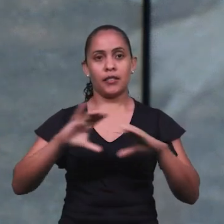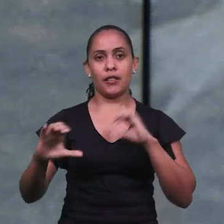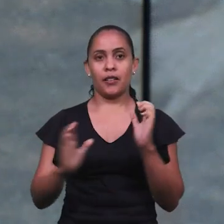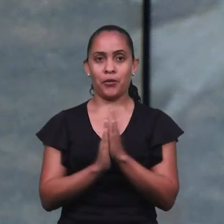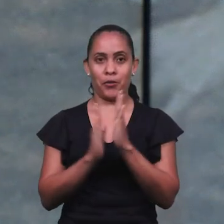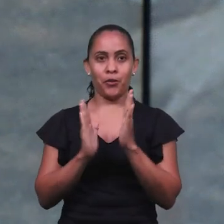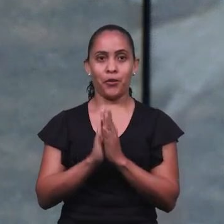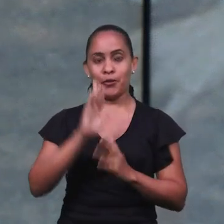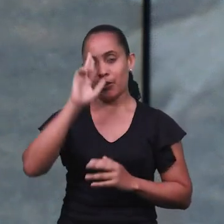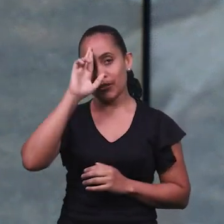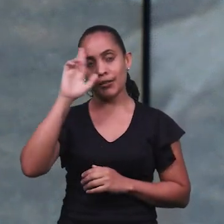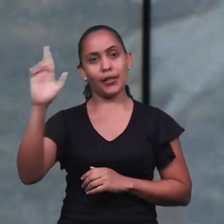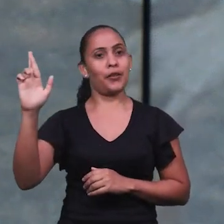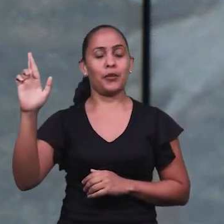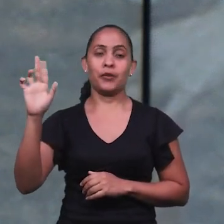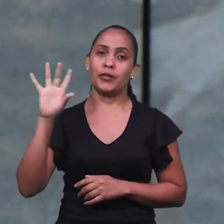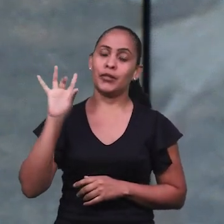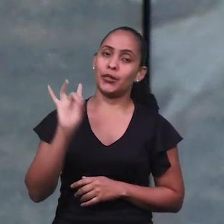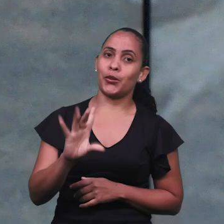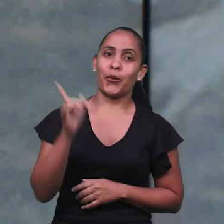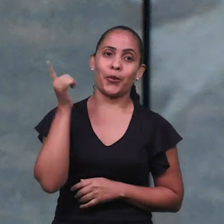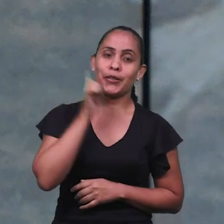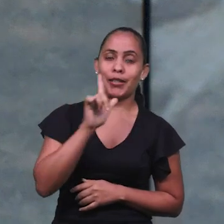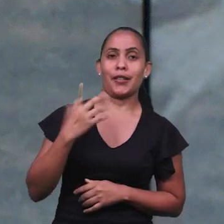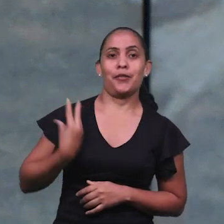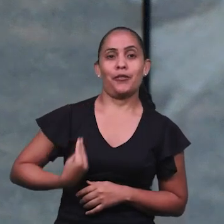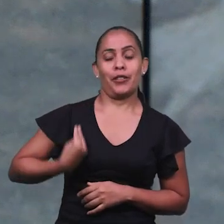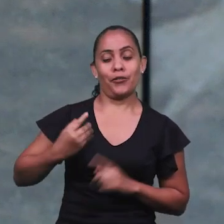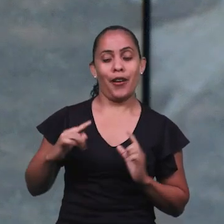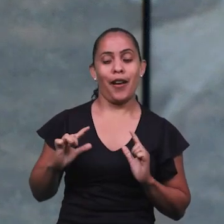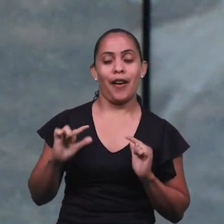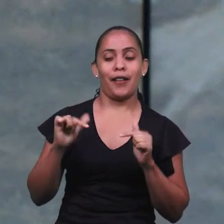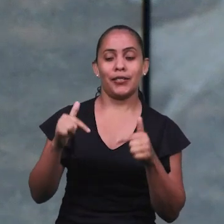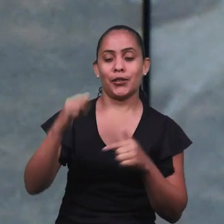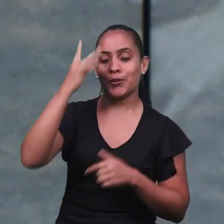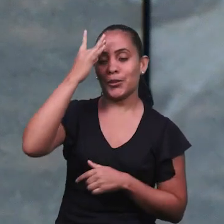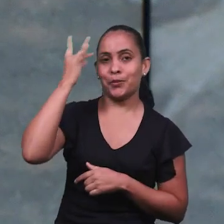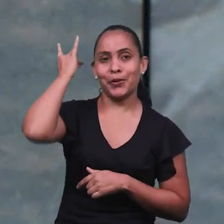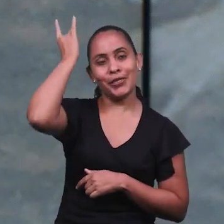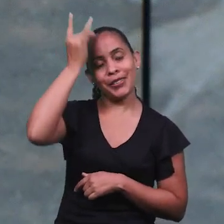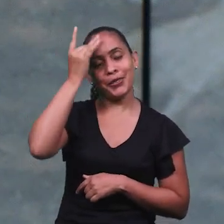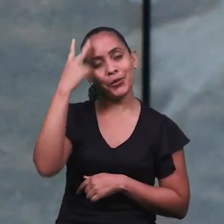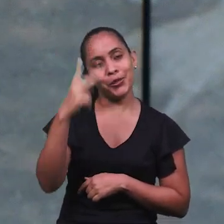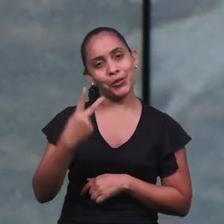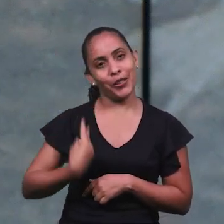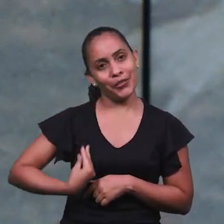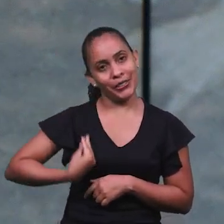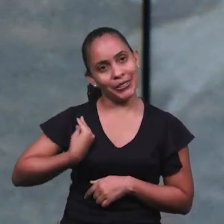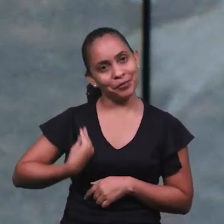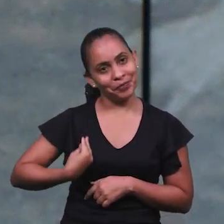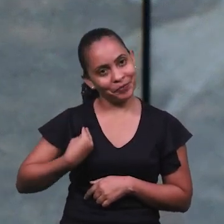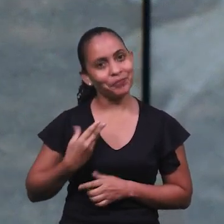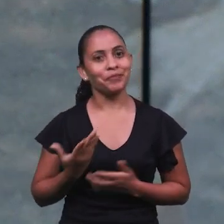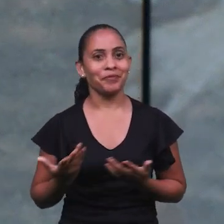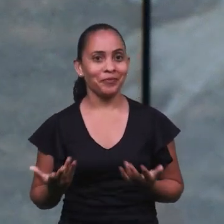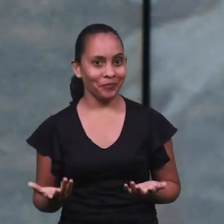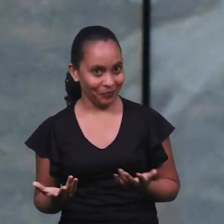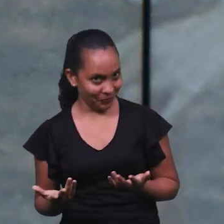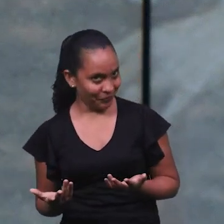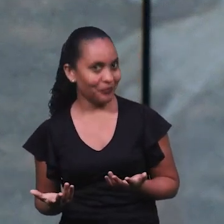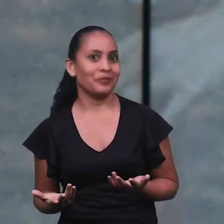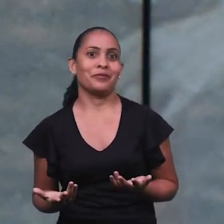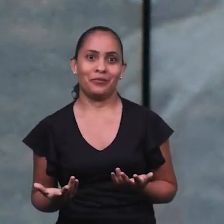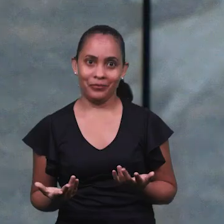Senhor. Então, isso você só consegue viver se você tem uma operação do Senhor na sua vida. Né? Então, a gente